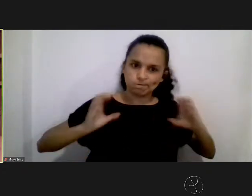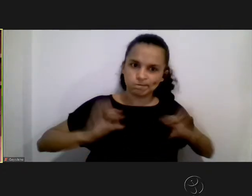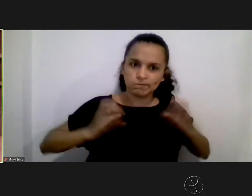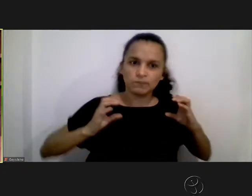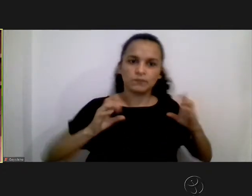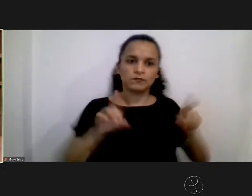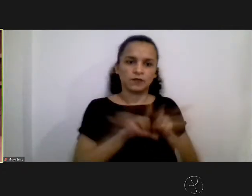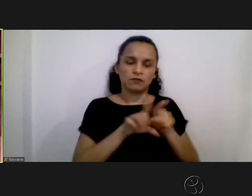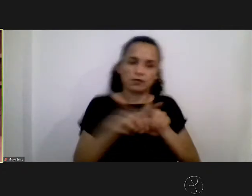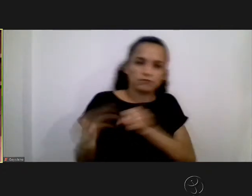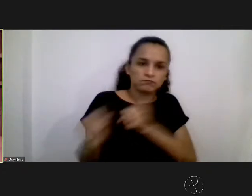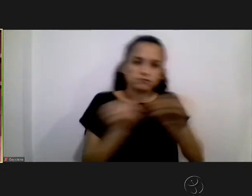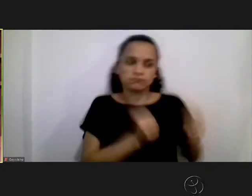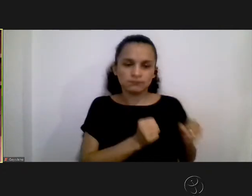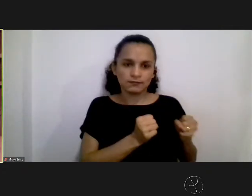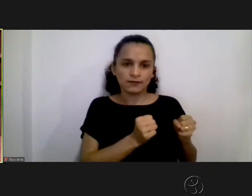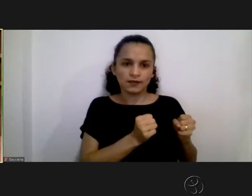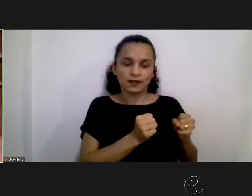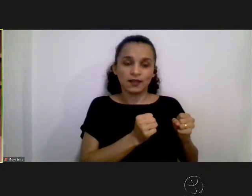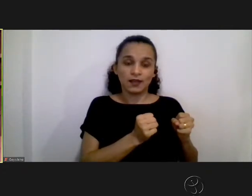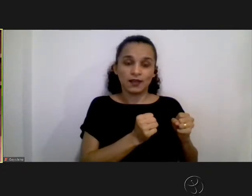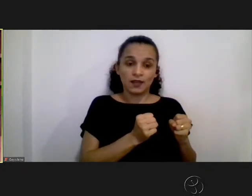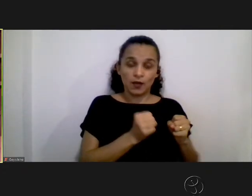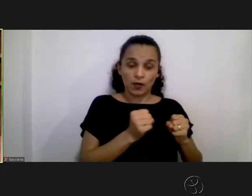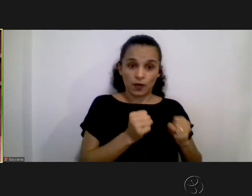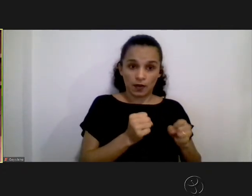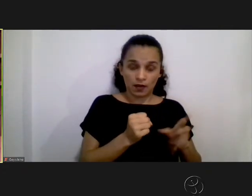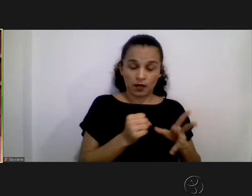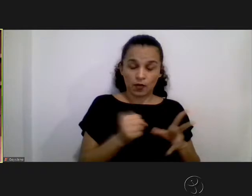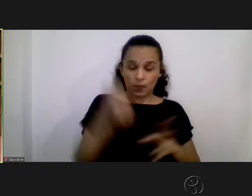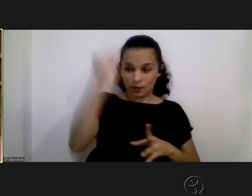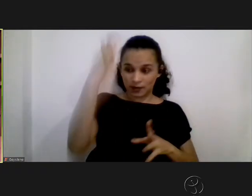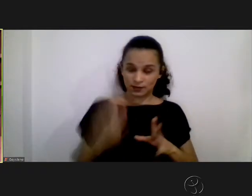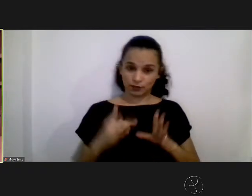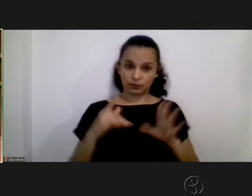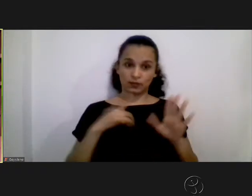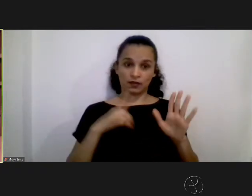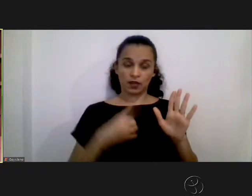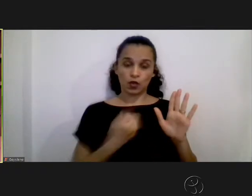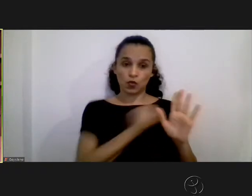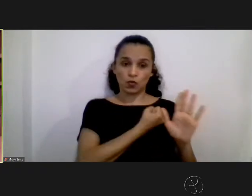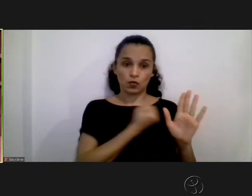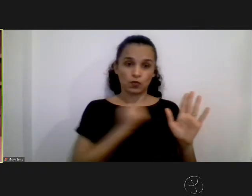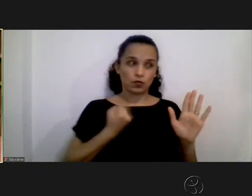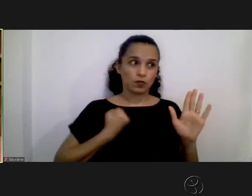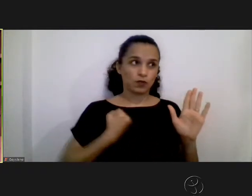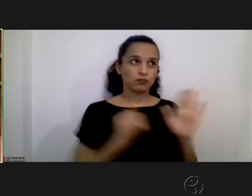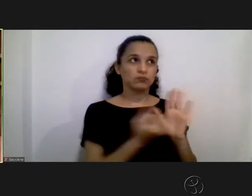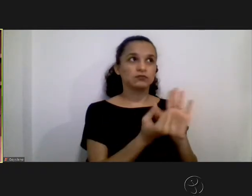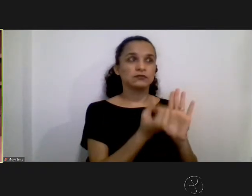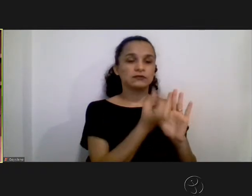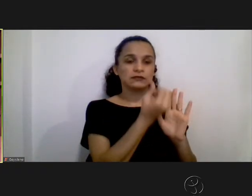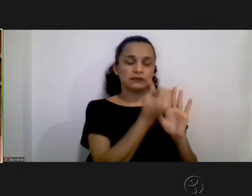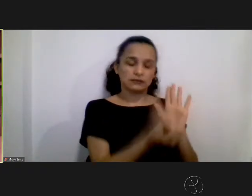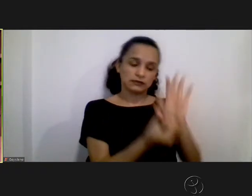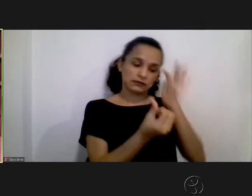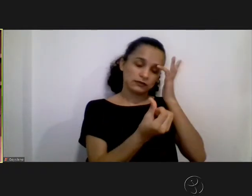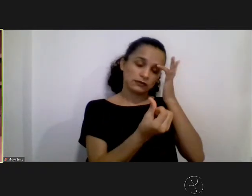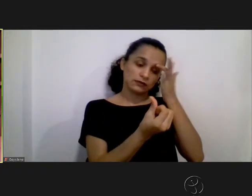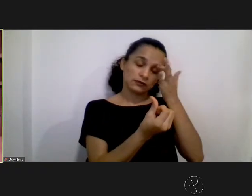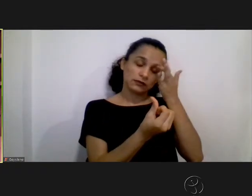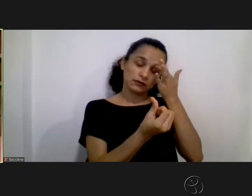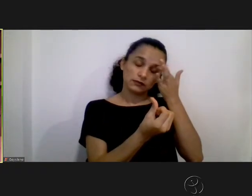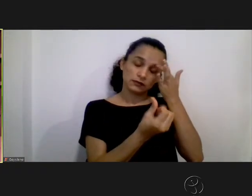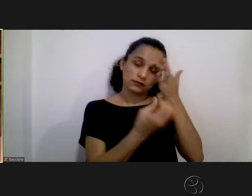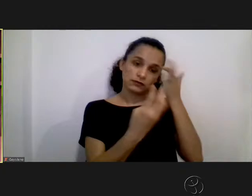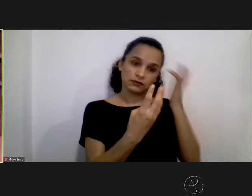singulares, o Brasil caiu para a 61ª posição. Os Estados Unidos agora